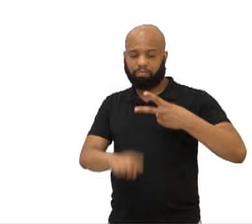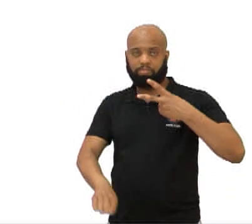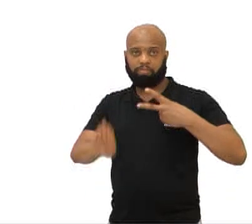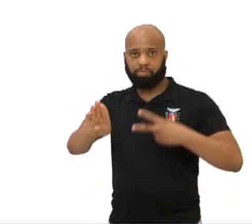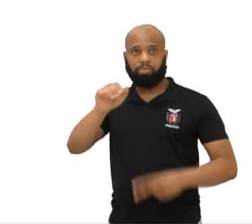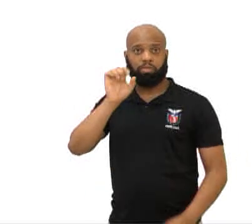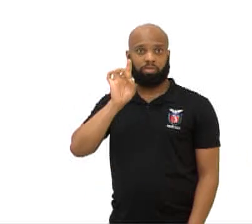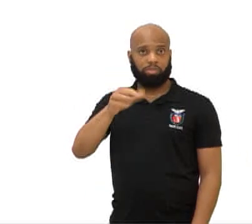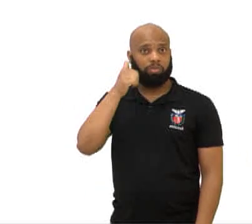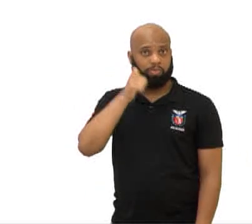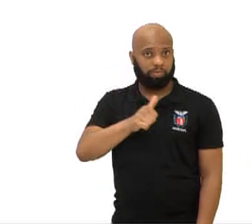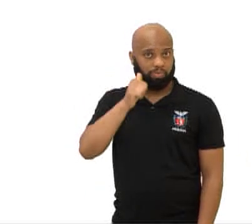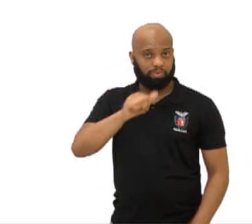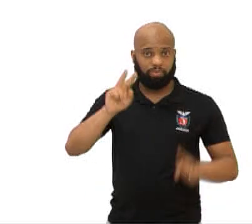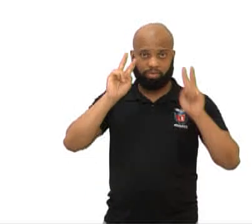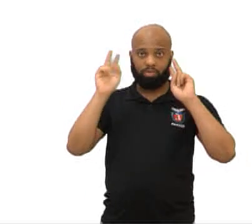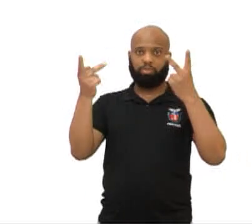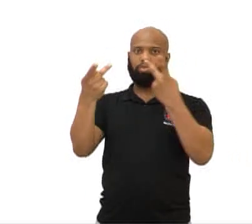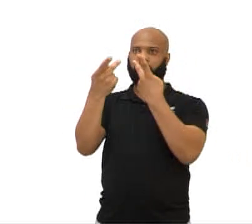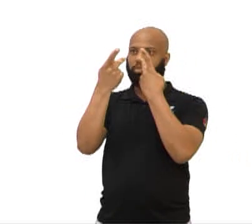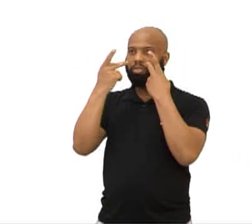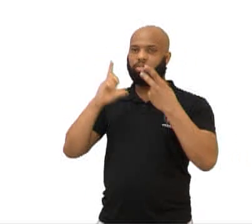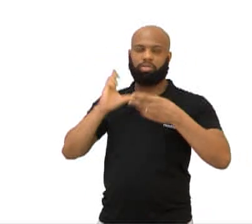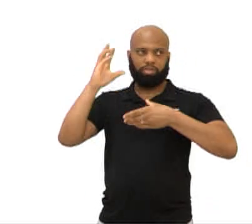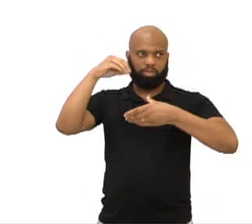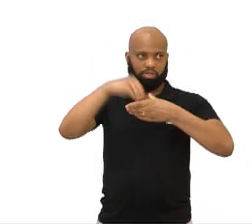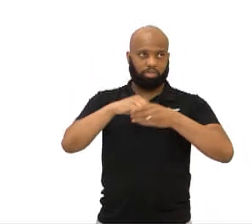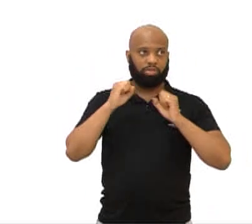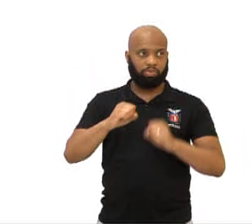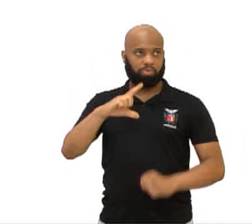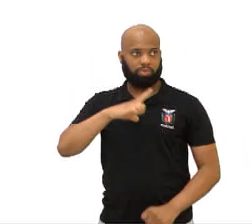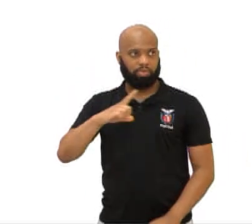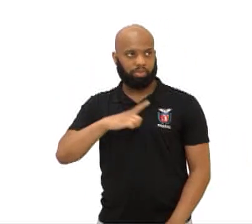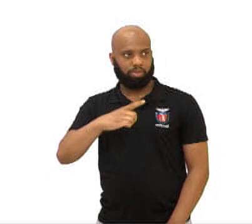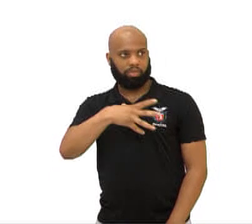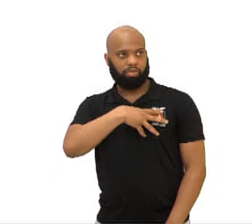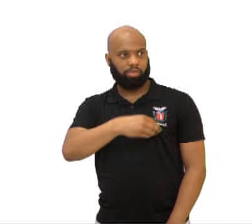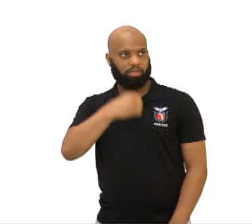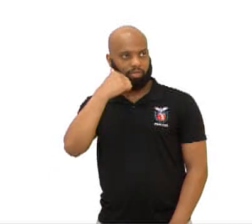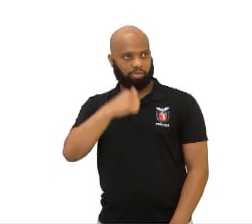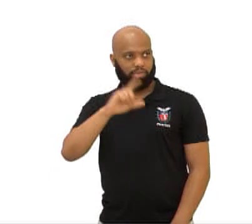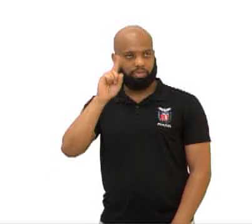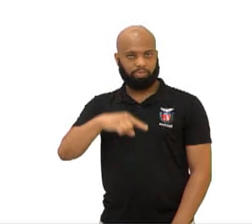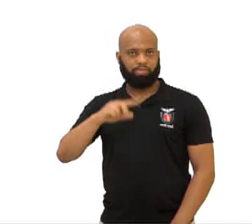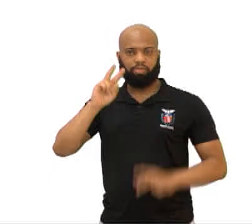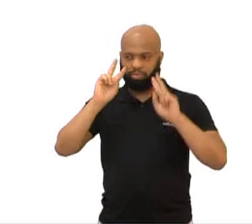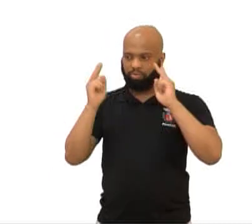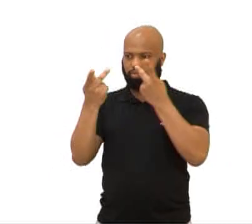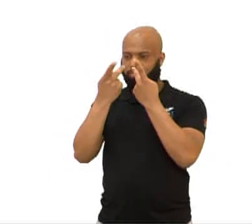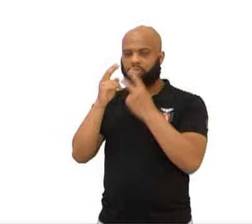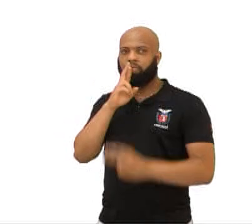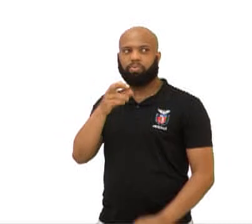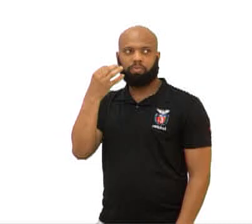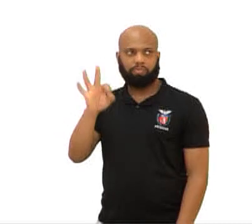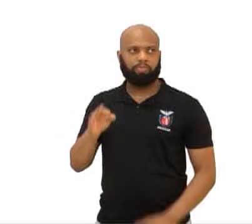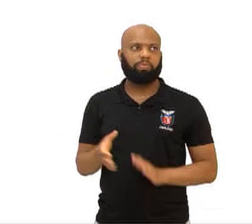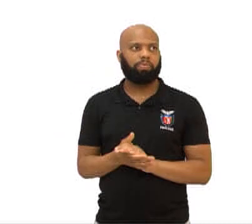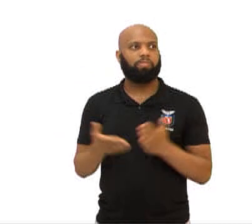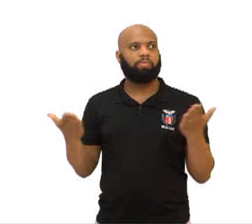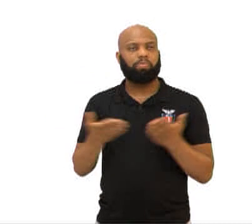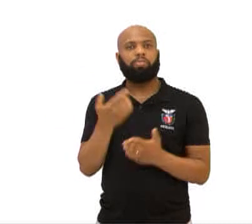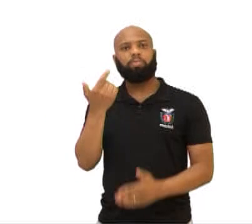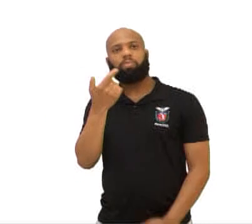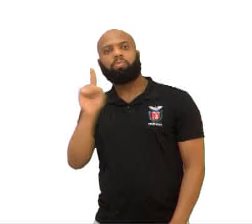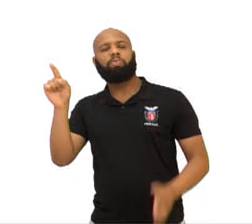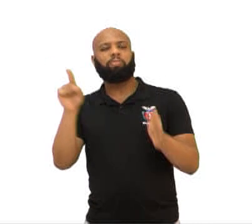mulheres daltônicas ou portadoras podem ter filhas daltônicas, acertou, beleza? Tá? E vamos lá ao